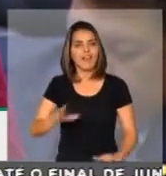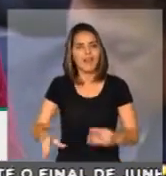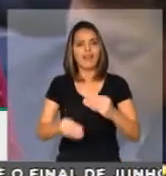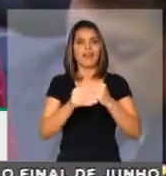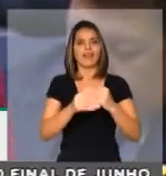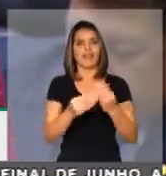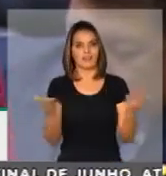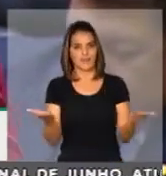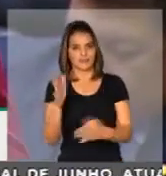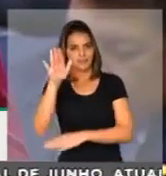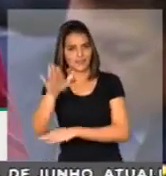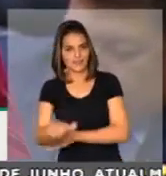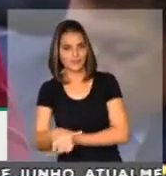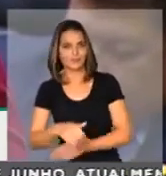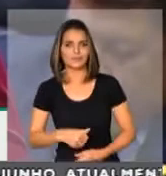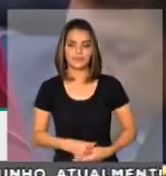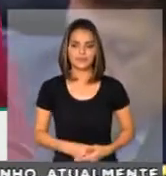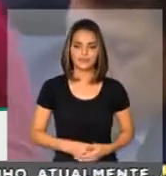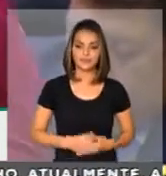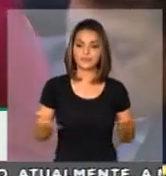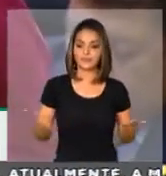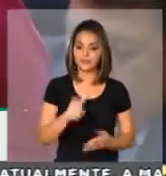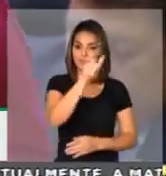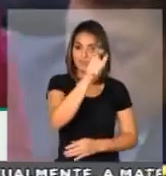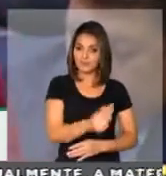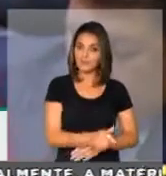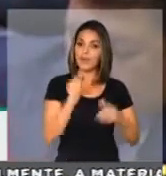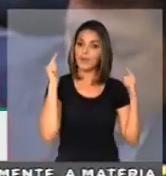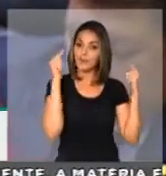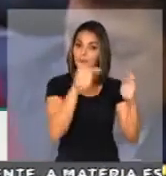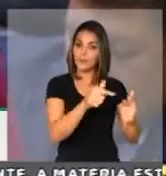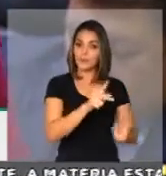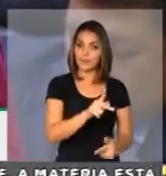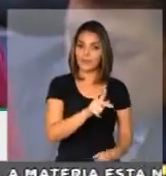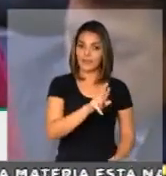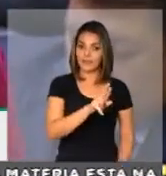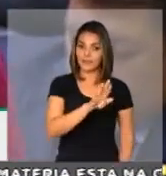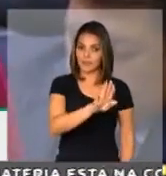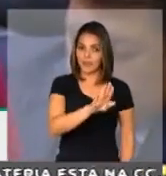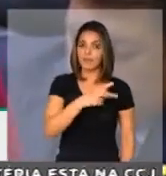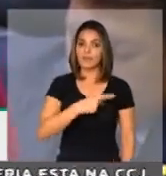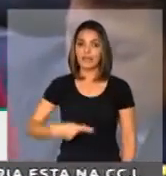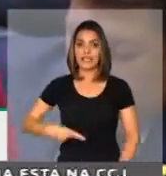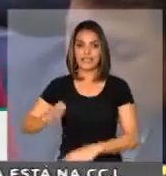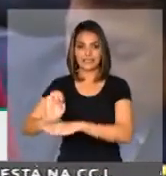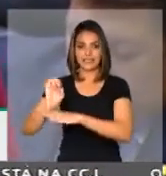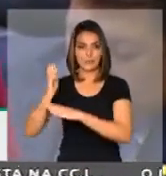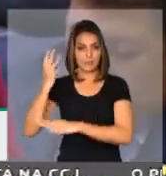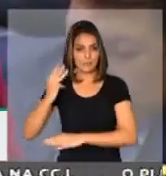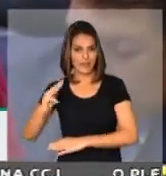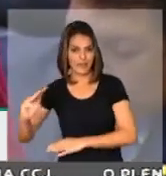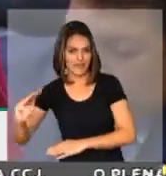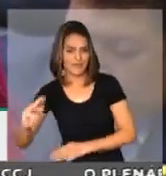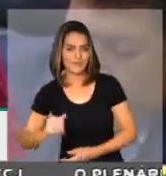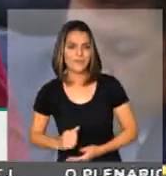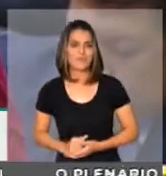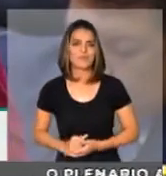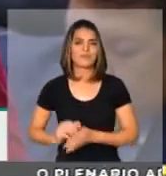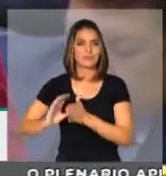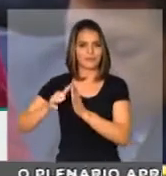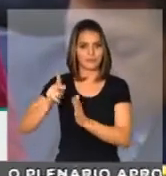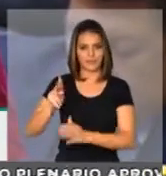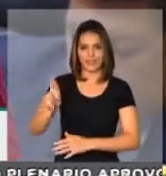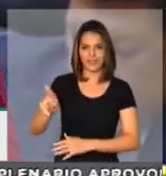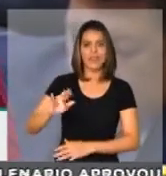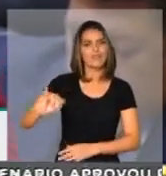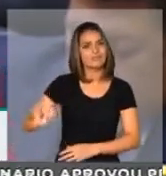que é um dos ícones do PRB, é o presidente estadual do PRB no Maranhão. Eu tenho a oportunidade